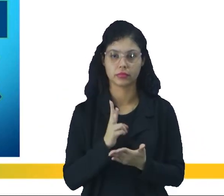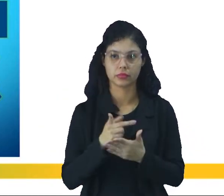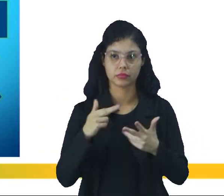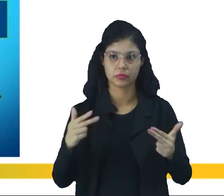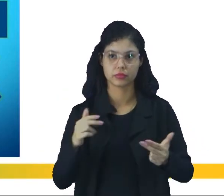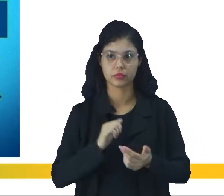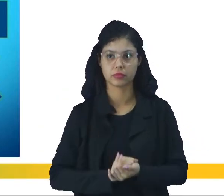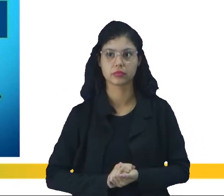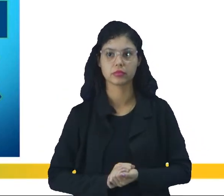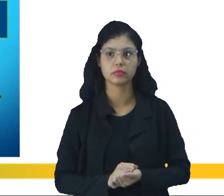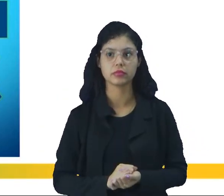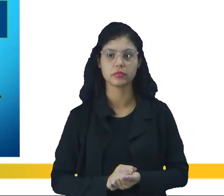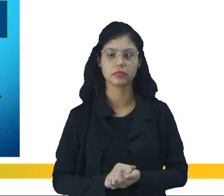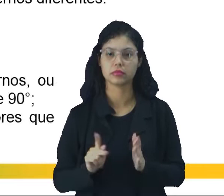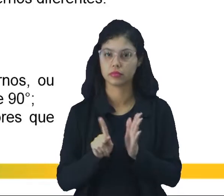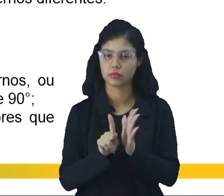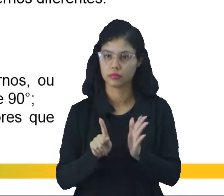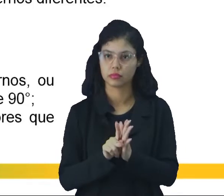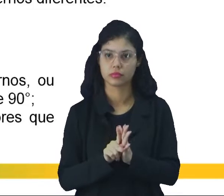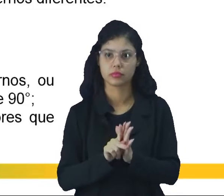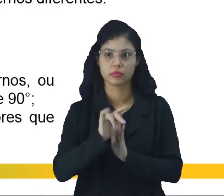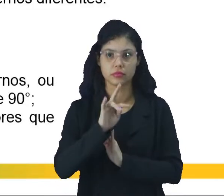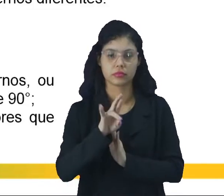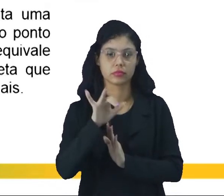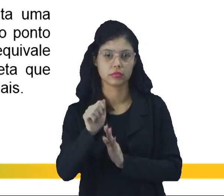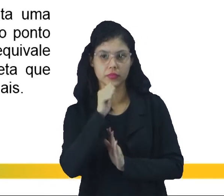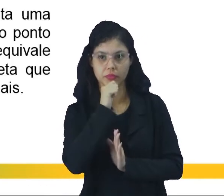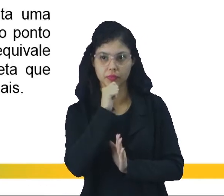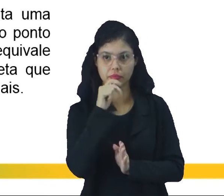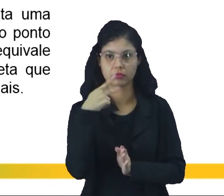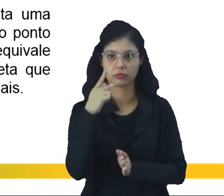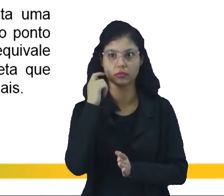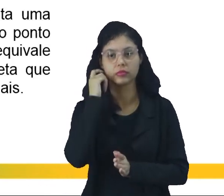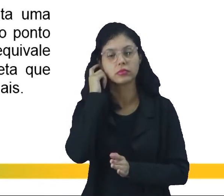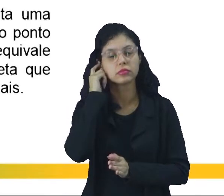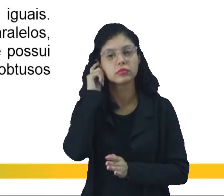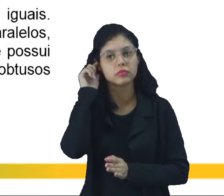tá? É justamente o isósceles que a gente tá falando aqui, ó.